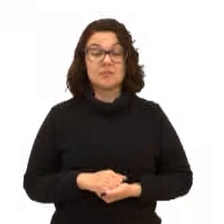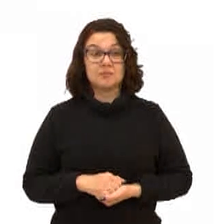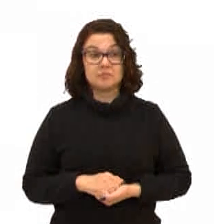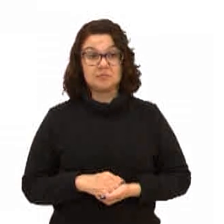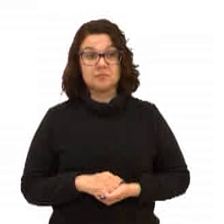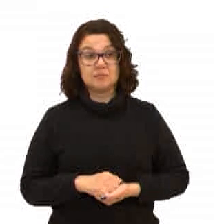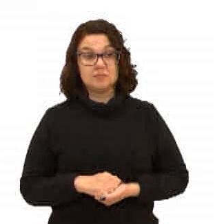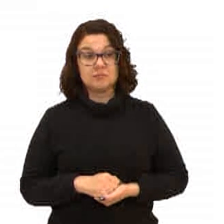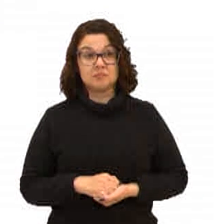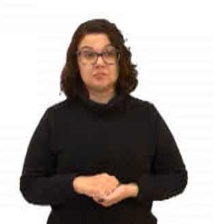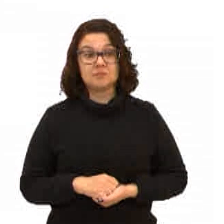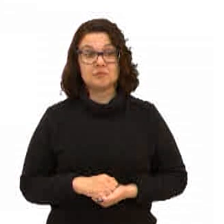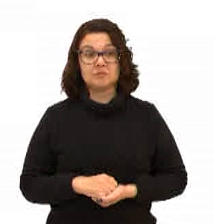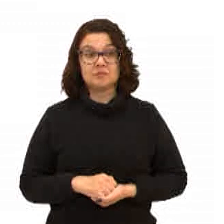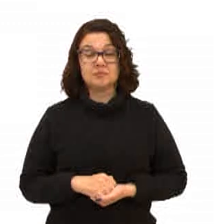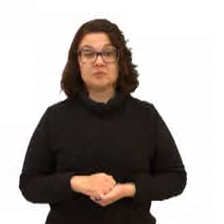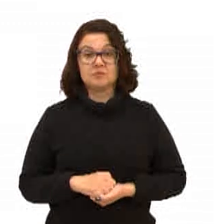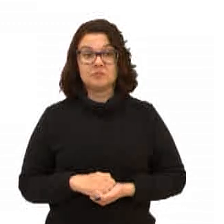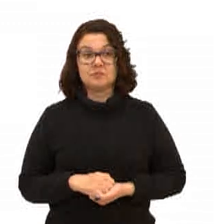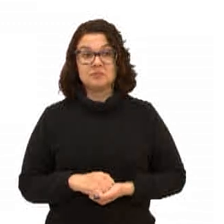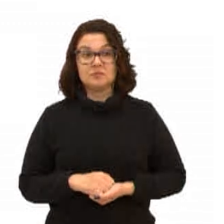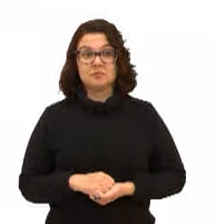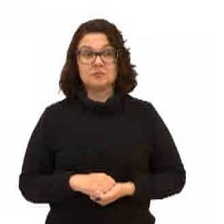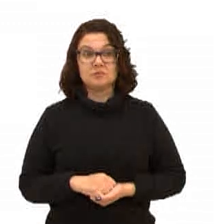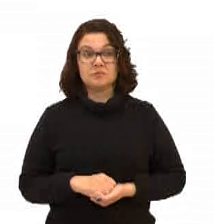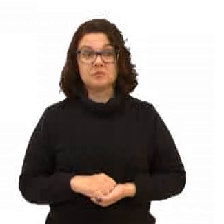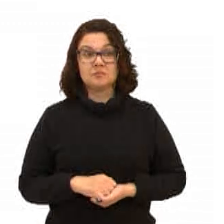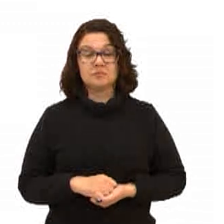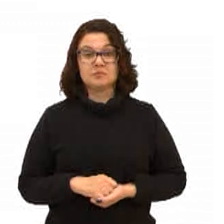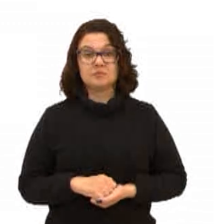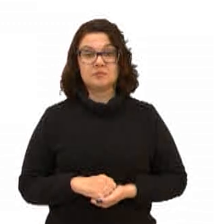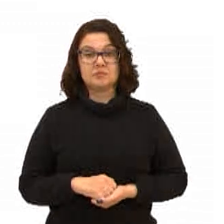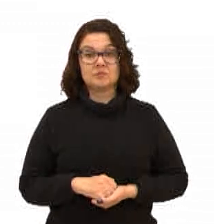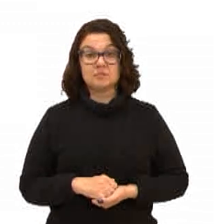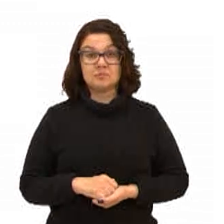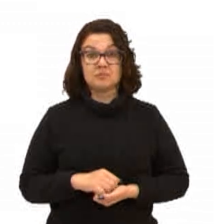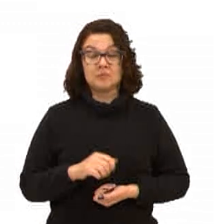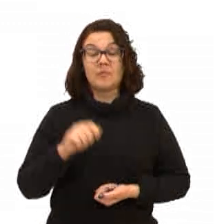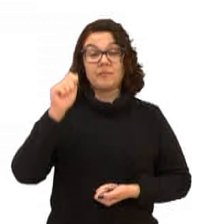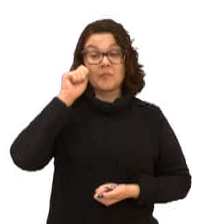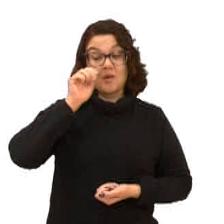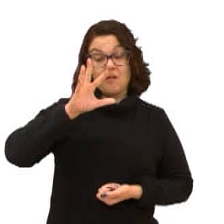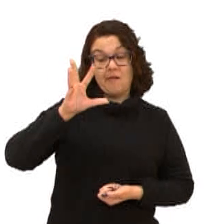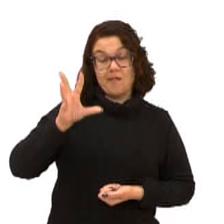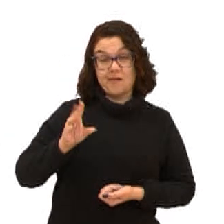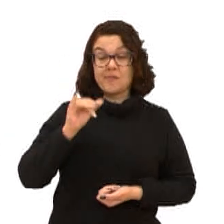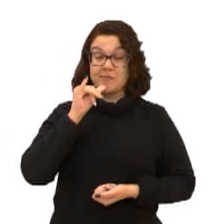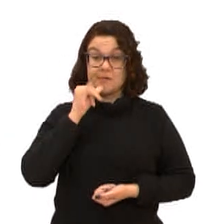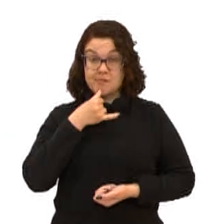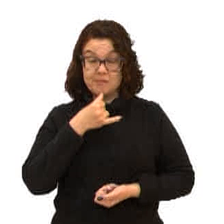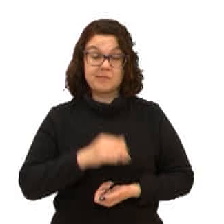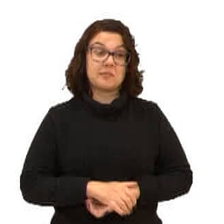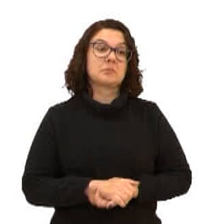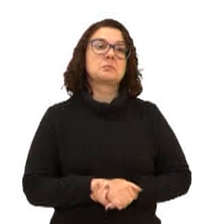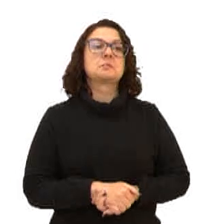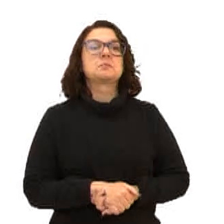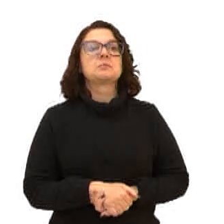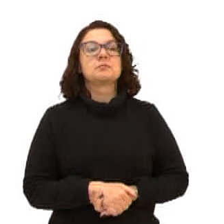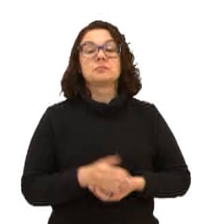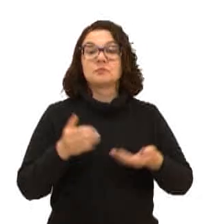mais, onde há mais pessoas analfabetas é a África, infelizmente.